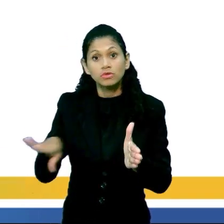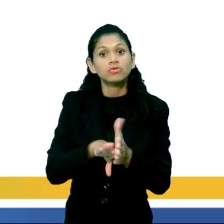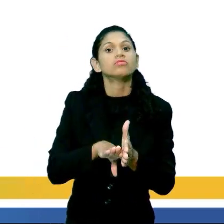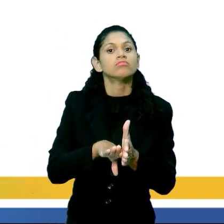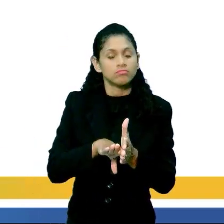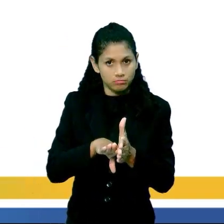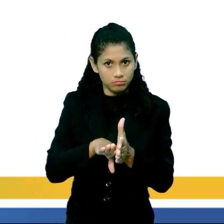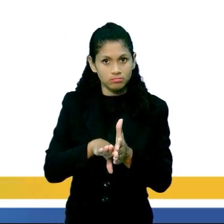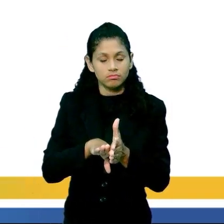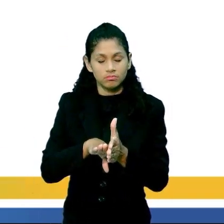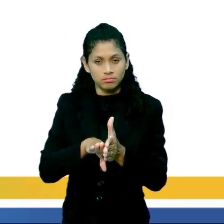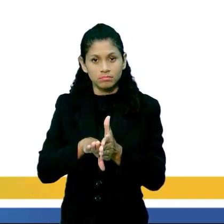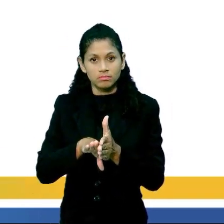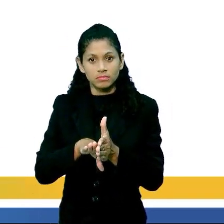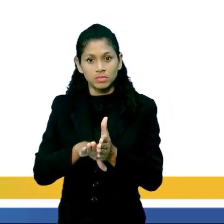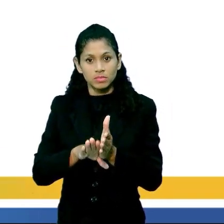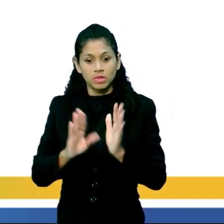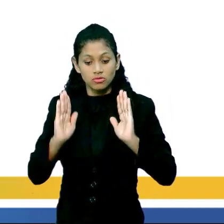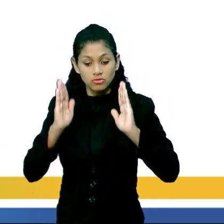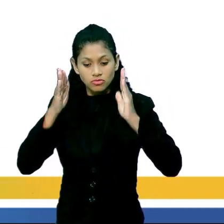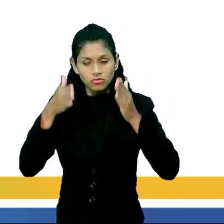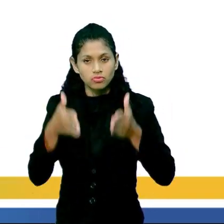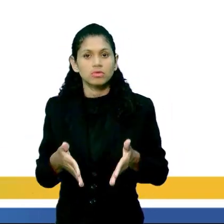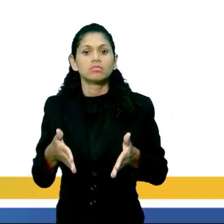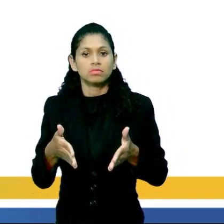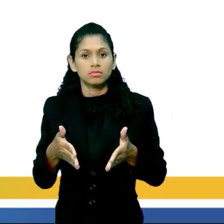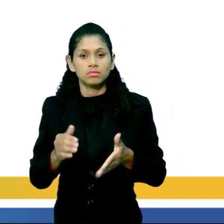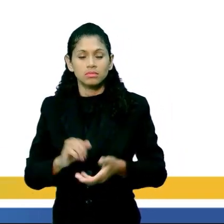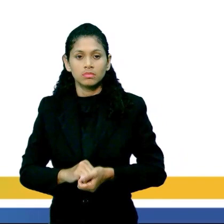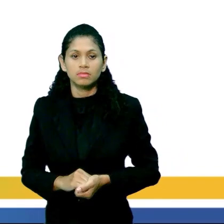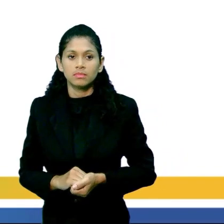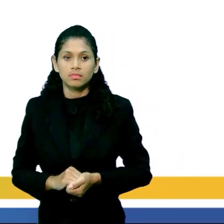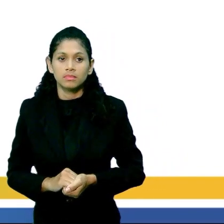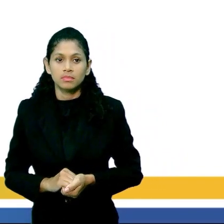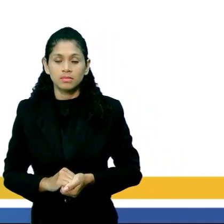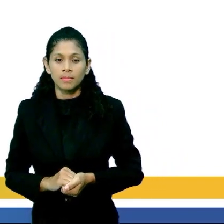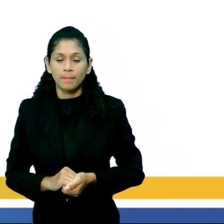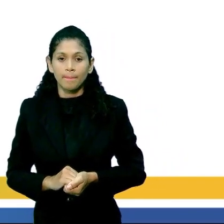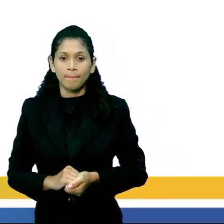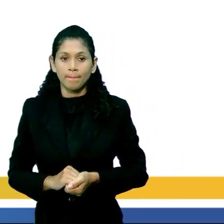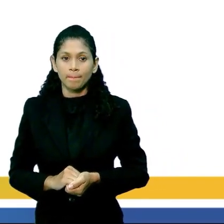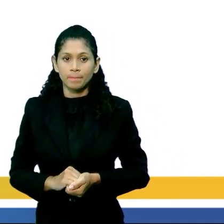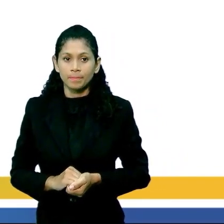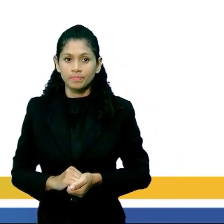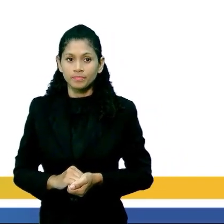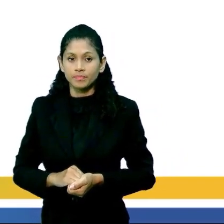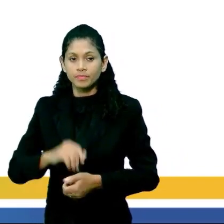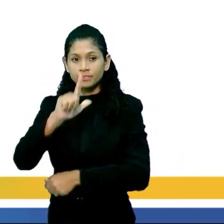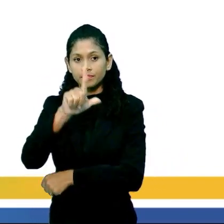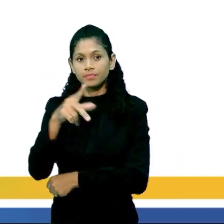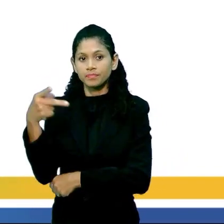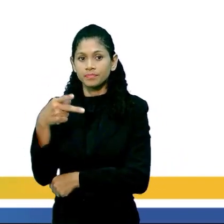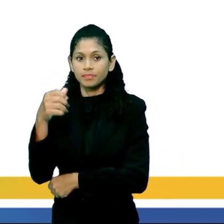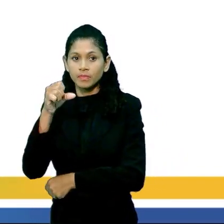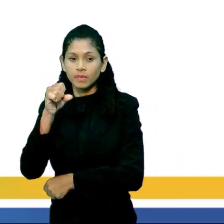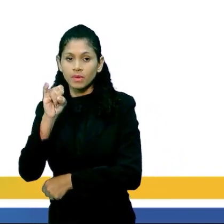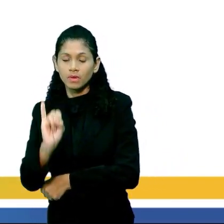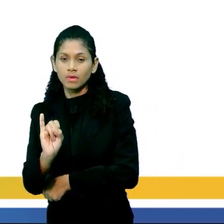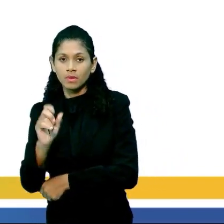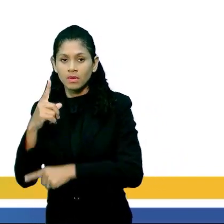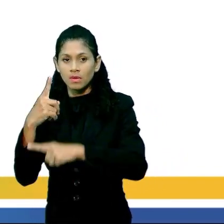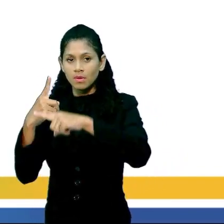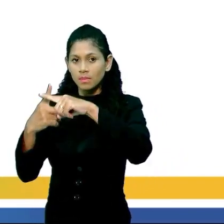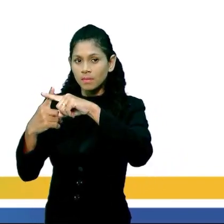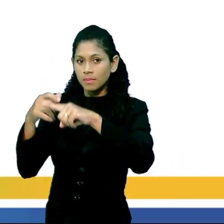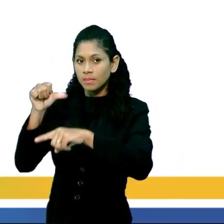Então, meu L é igual a I mais o S1. E o L é igual a I mais o S2.